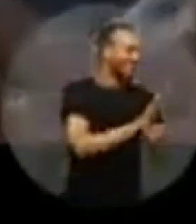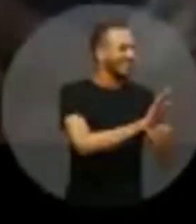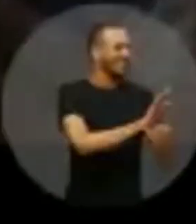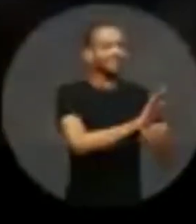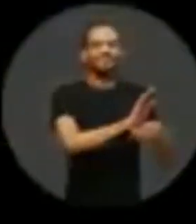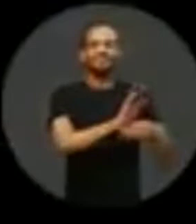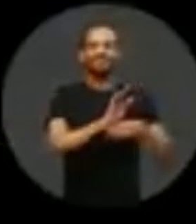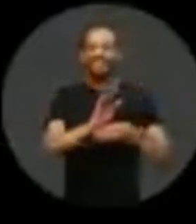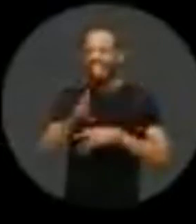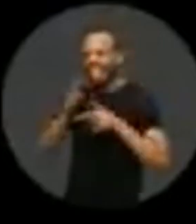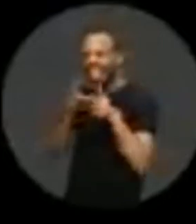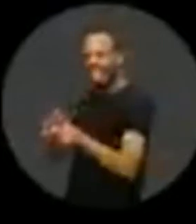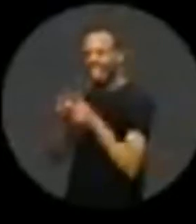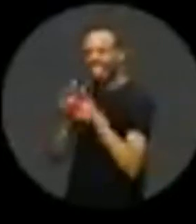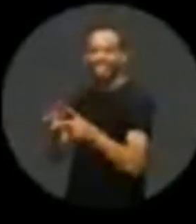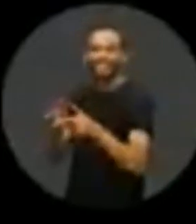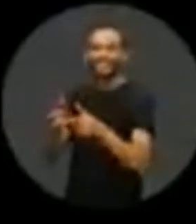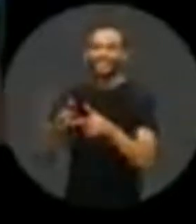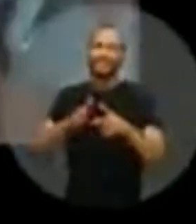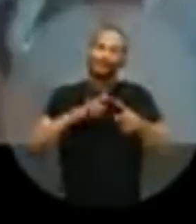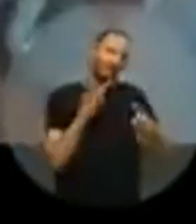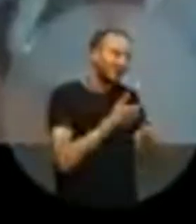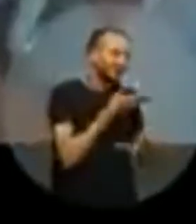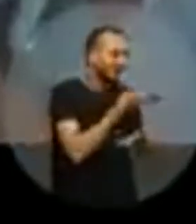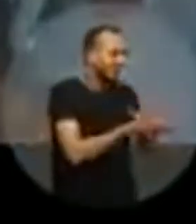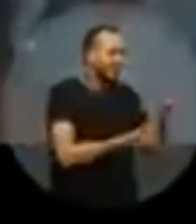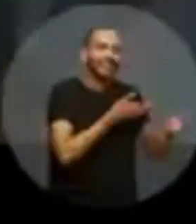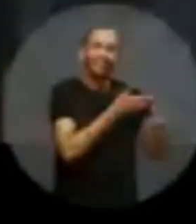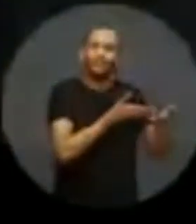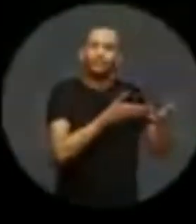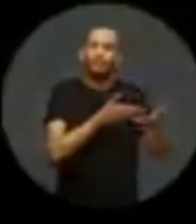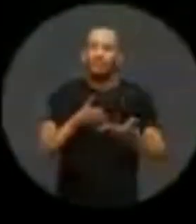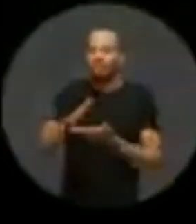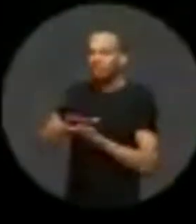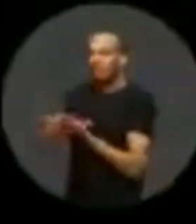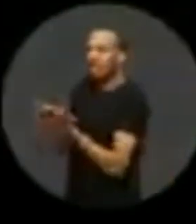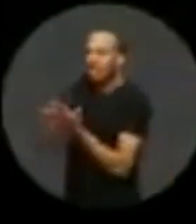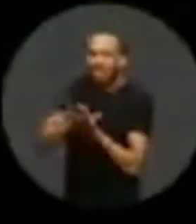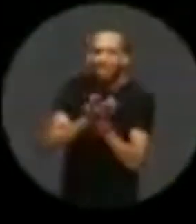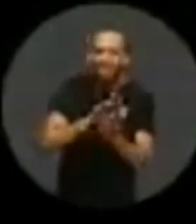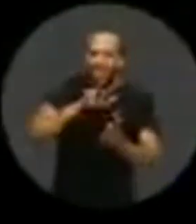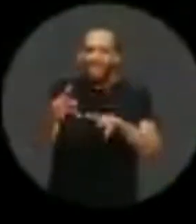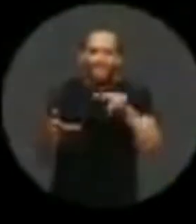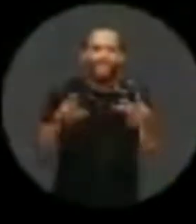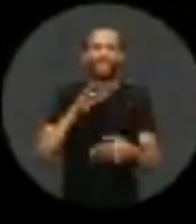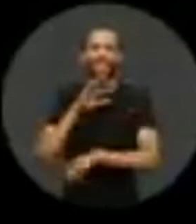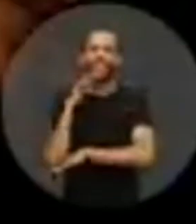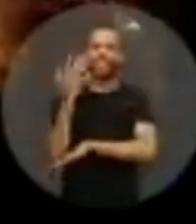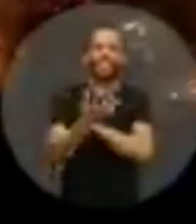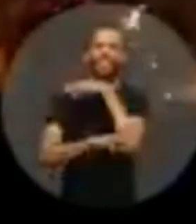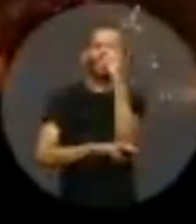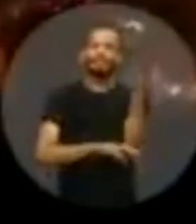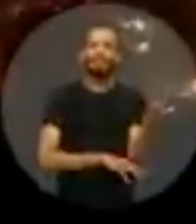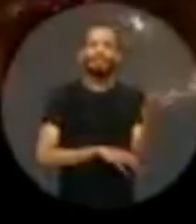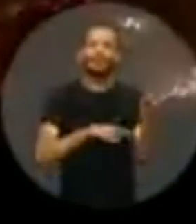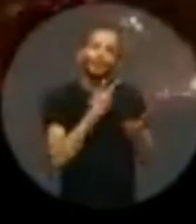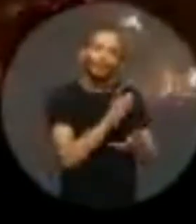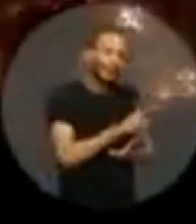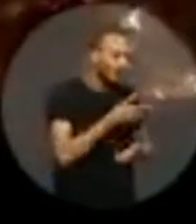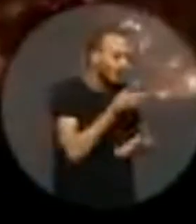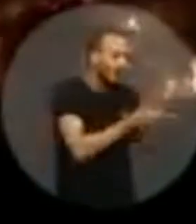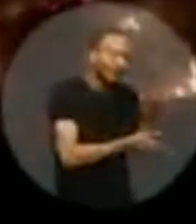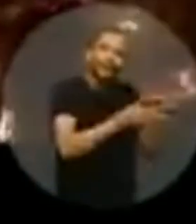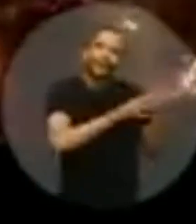mão. O que debocha e o que ampara. O que mata, mata e desmata. E o